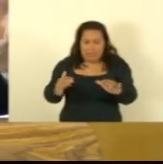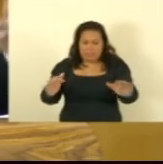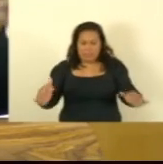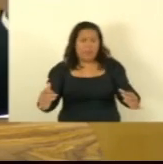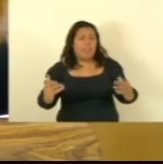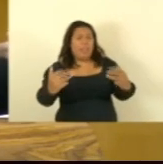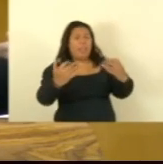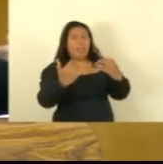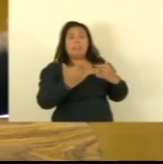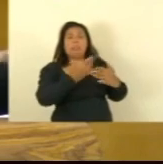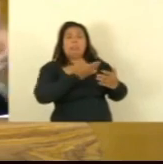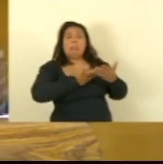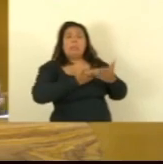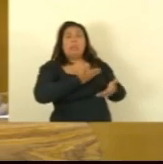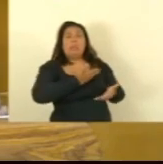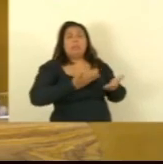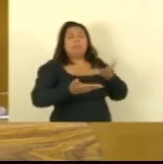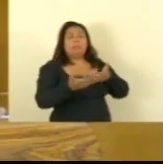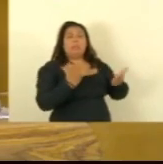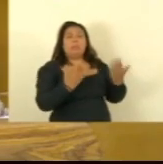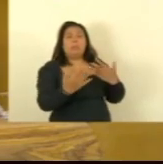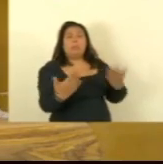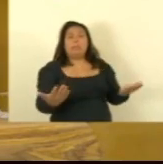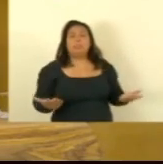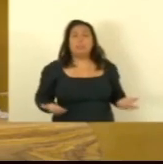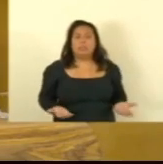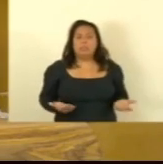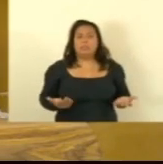forma tão amistosa naquele momento?